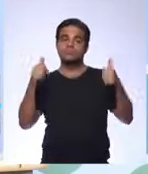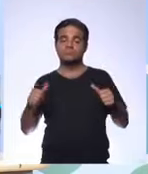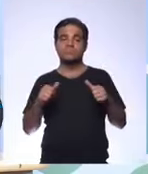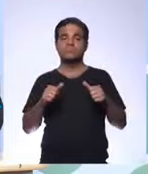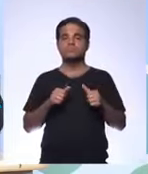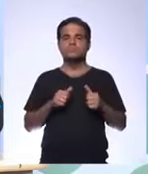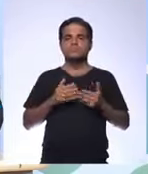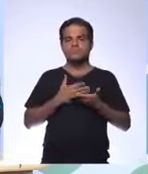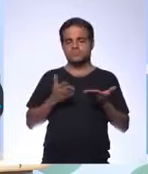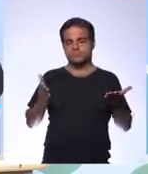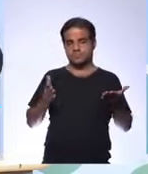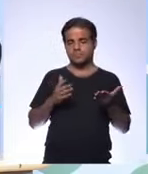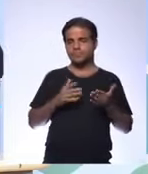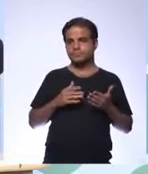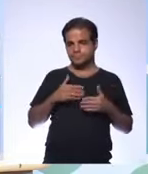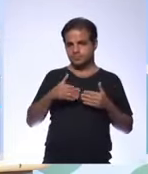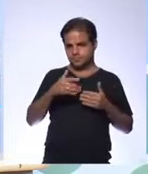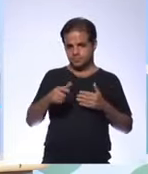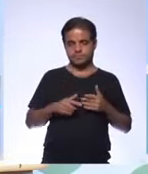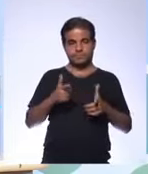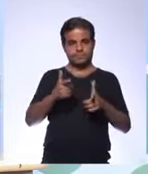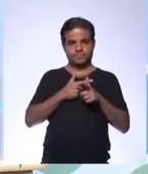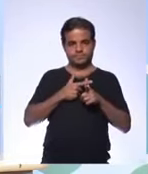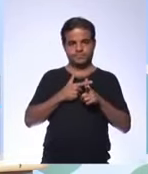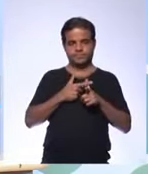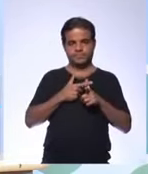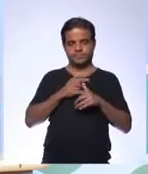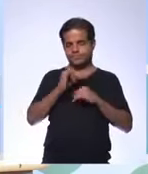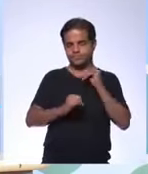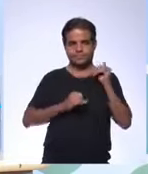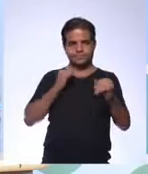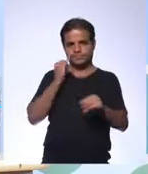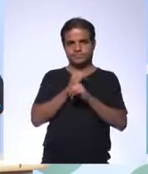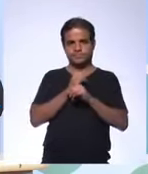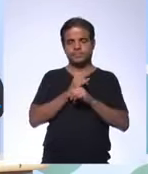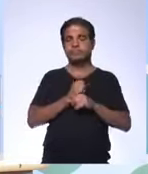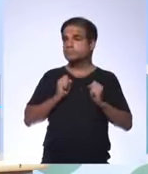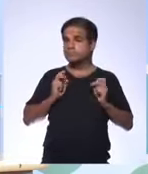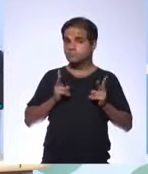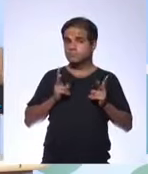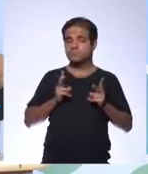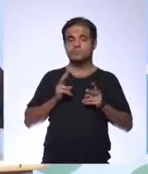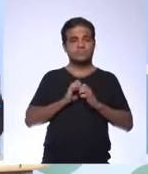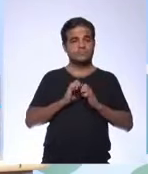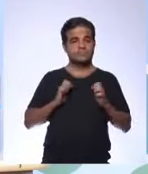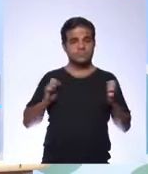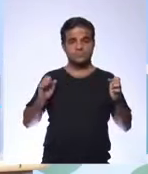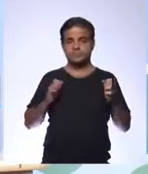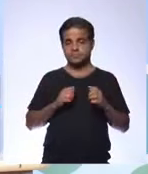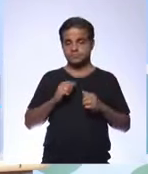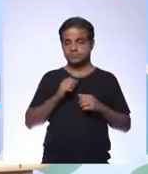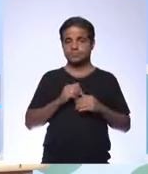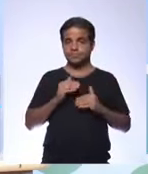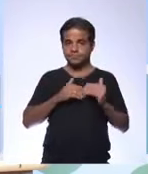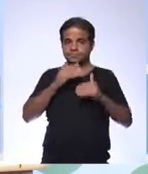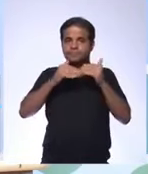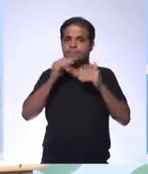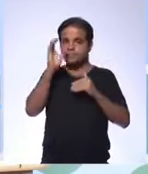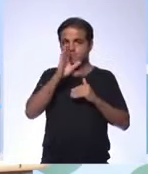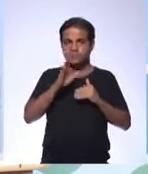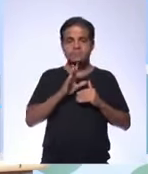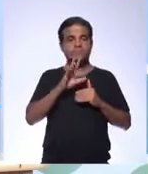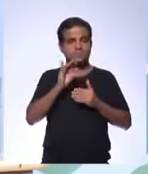não é isso, professora Luíse? E de empréstimos internacionais para manter a estrutura do desenvolvimento no Brasil. Isso